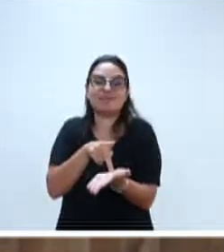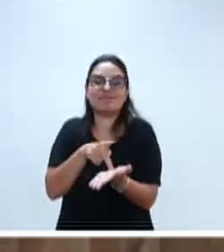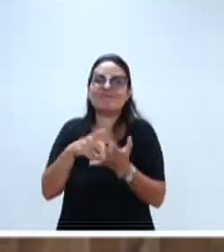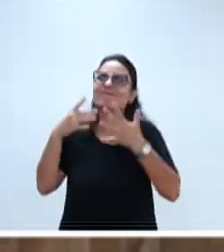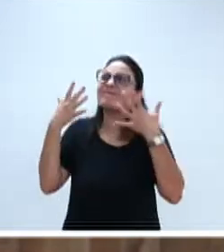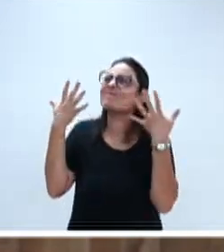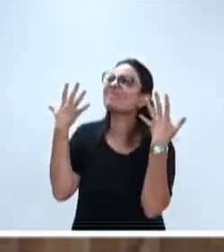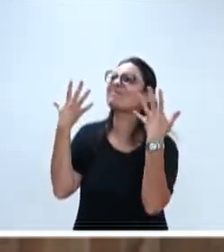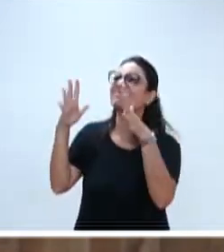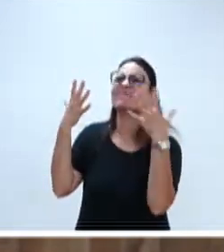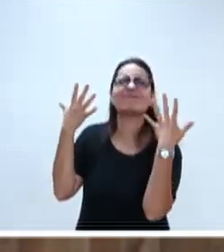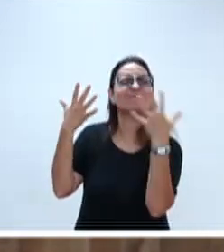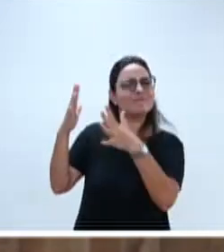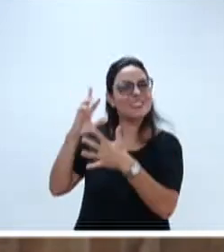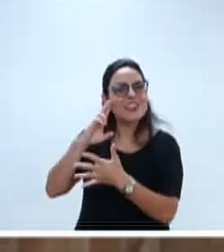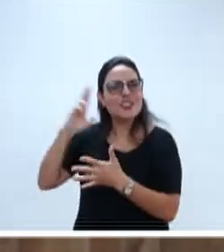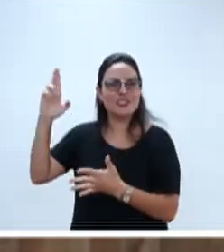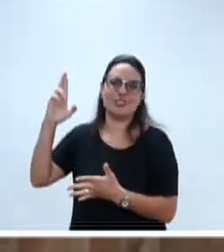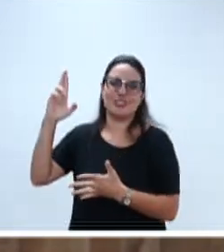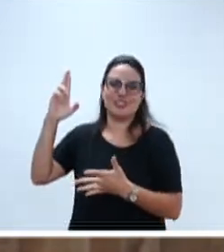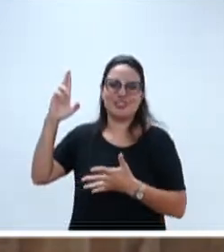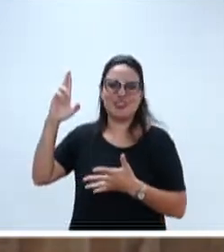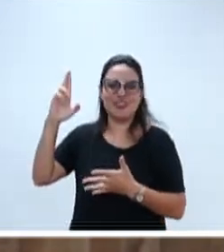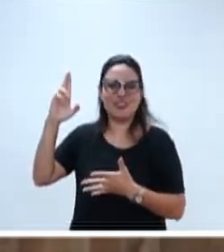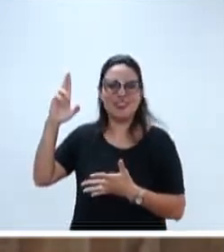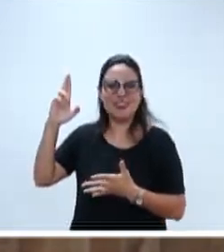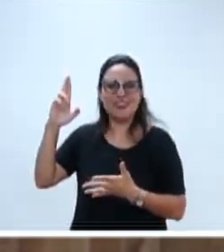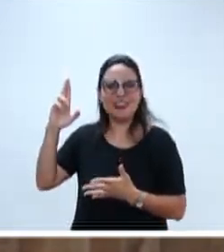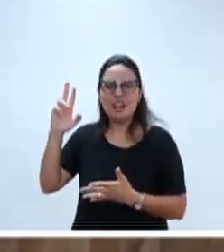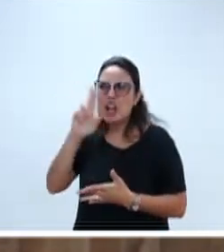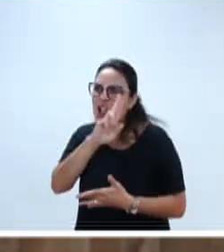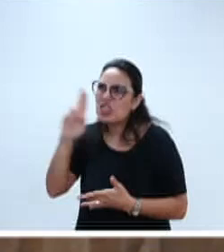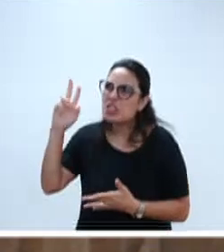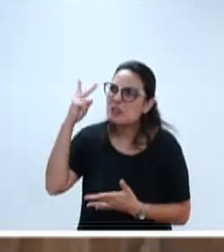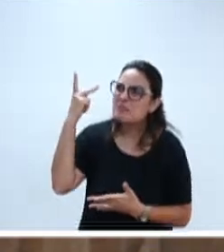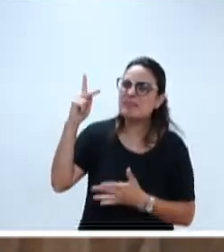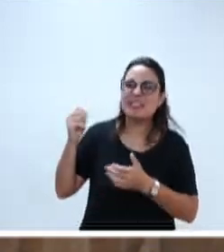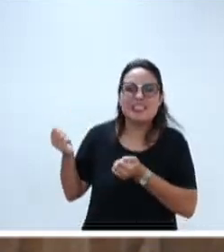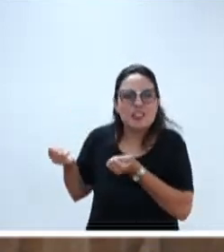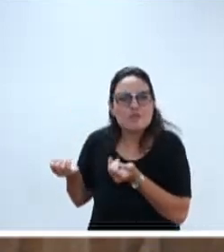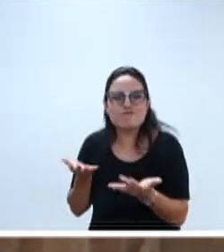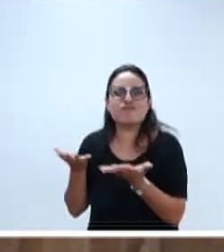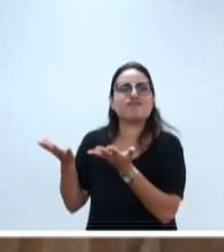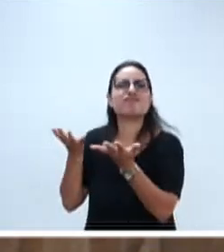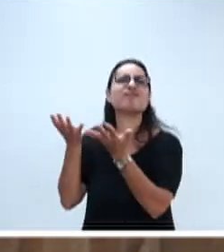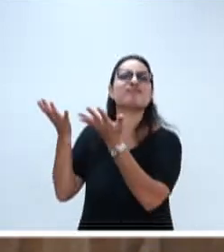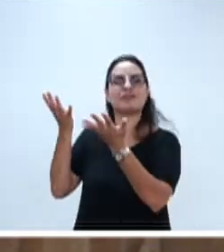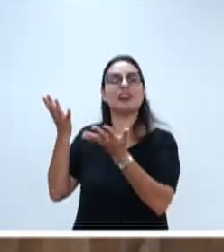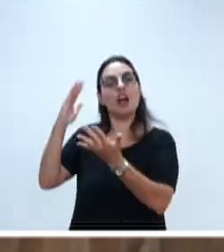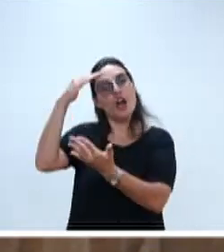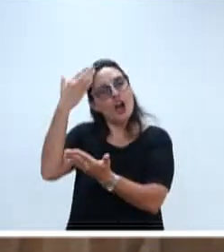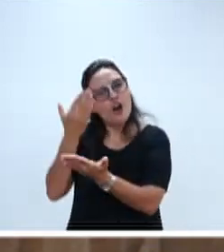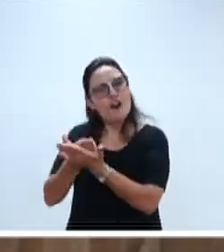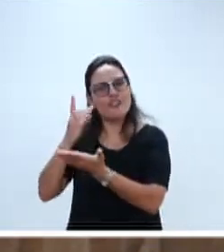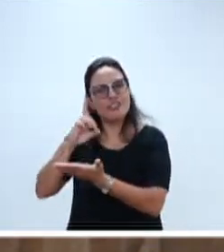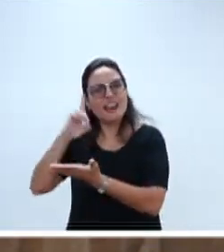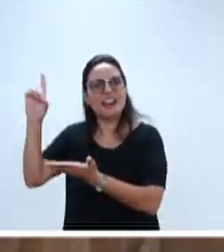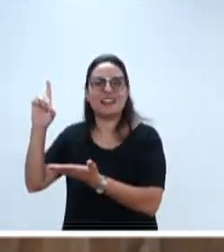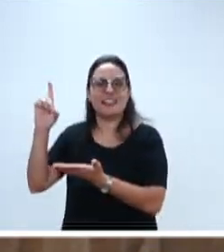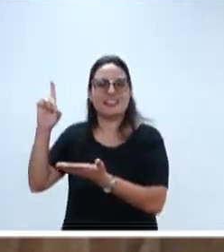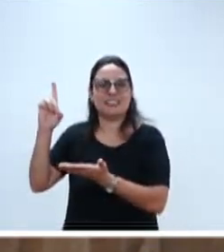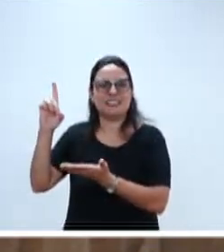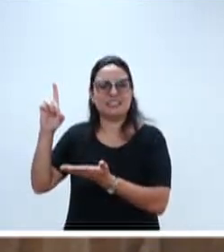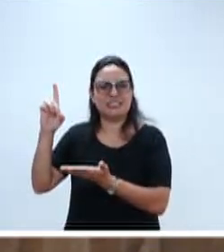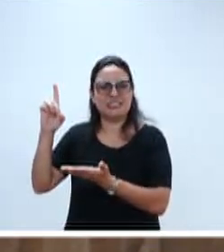Celebre ao Senhor, exalte o nome dEle na tua vida. Confia no Senhor, confia em Deus. Toma posse